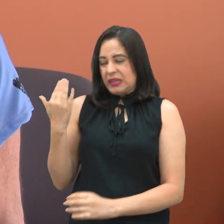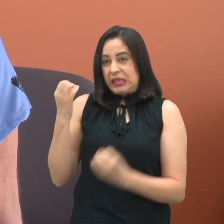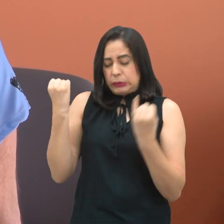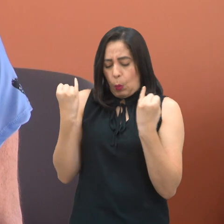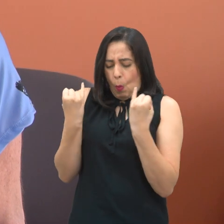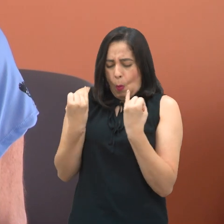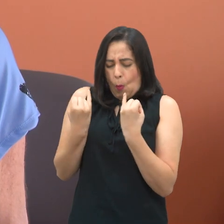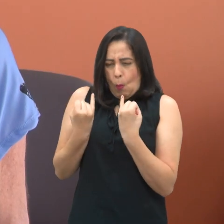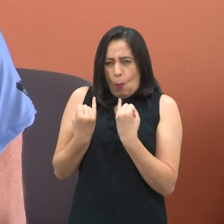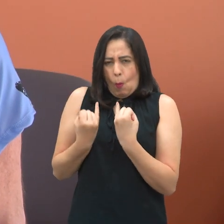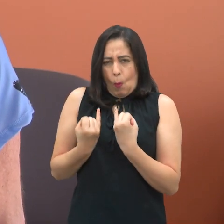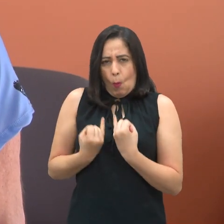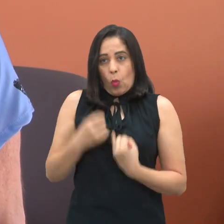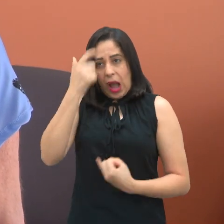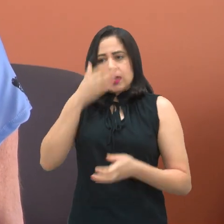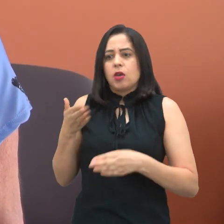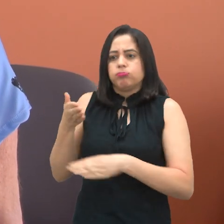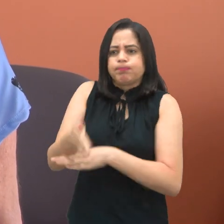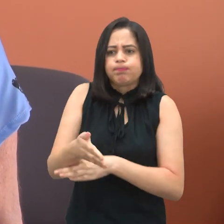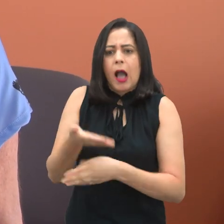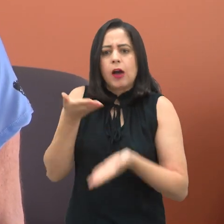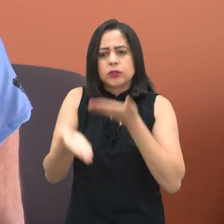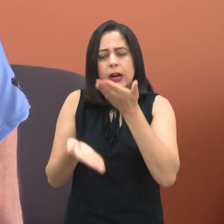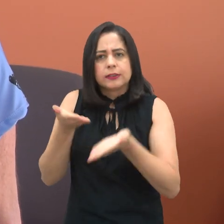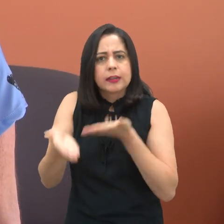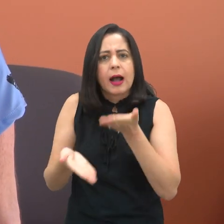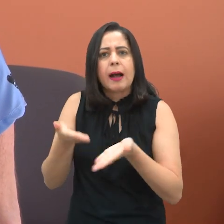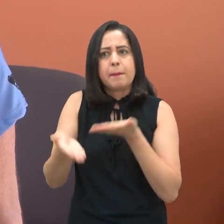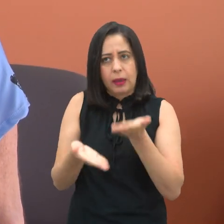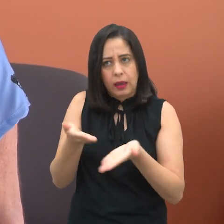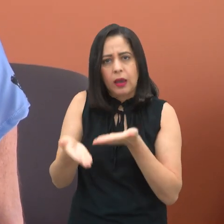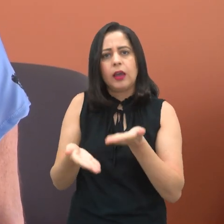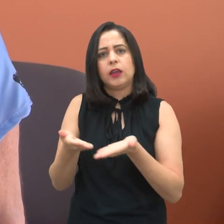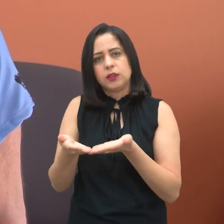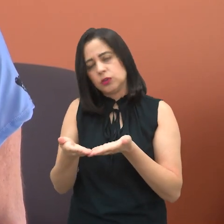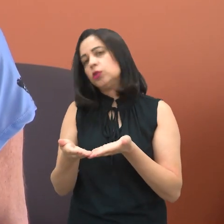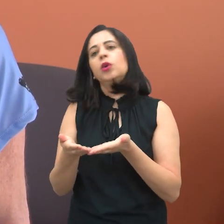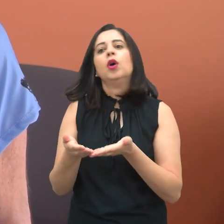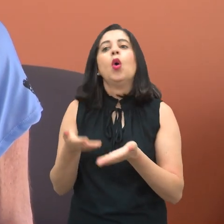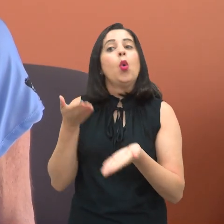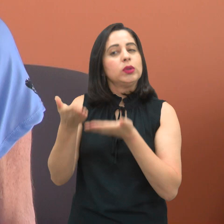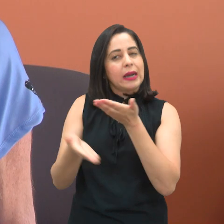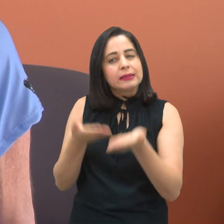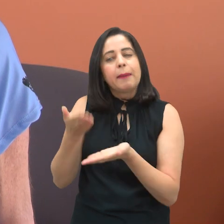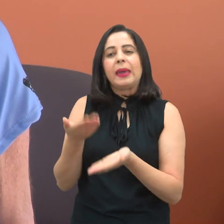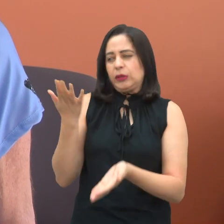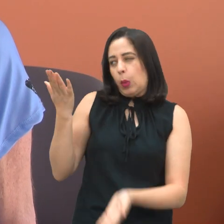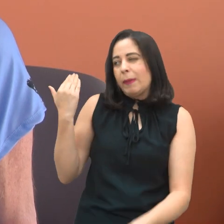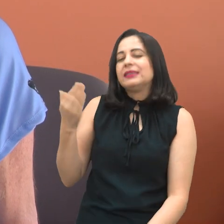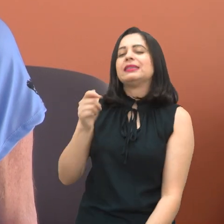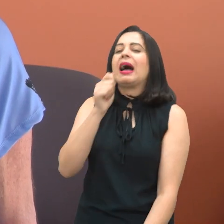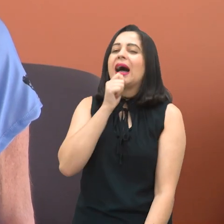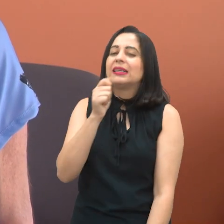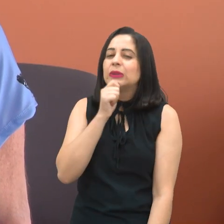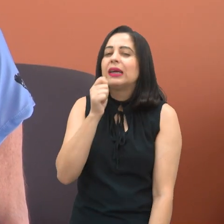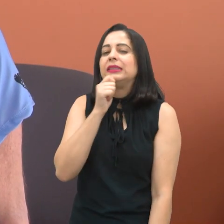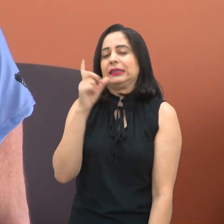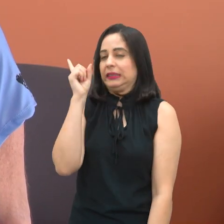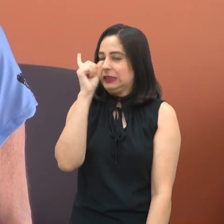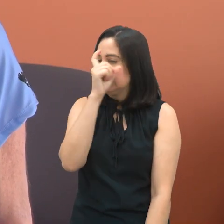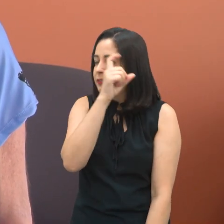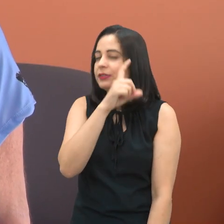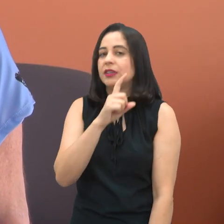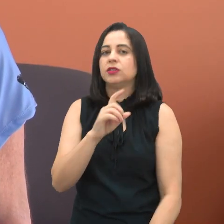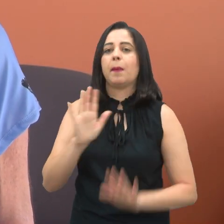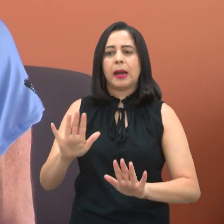quilos. E aí eu corri atrás do tratamento, que já tinha um tratamento, ainda era muito complicado, ainda era sentença de